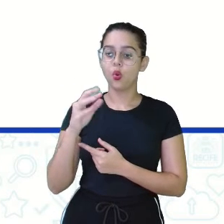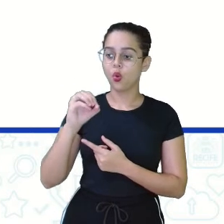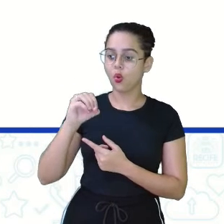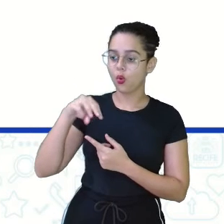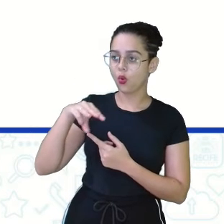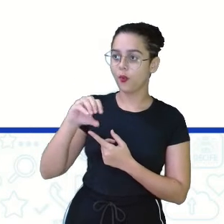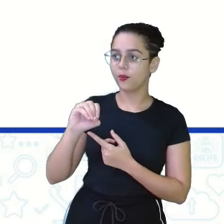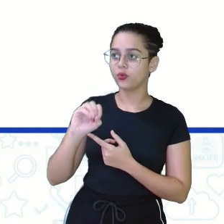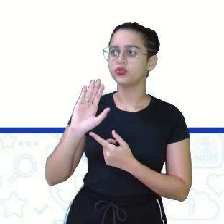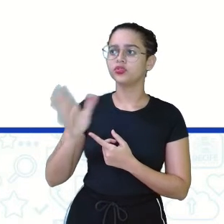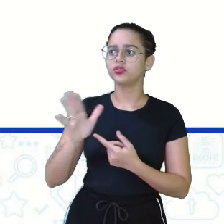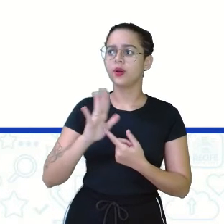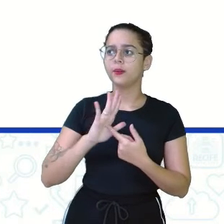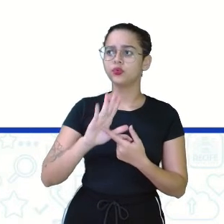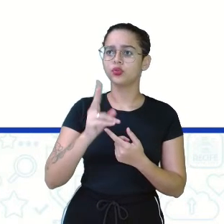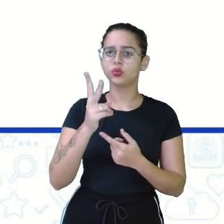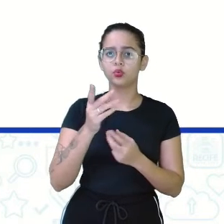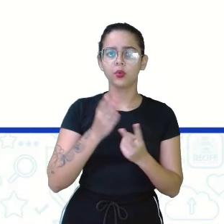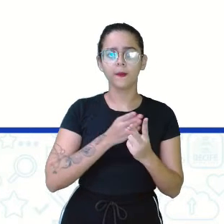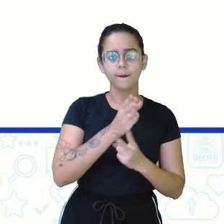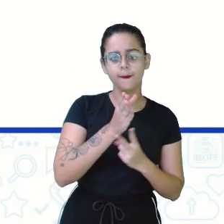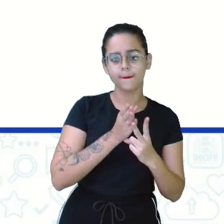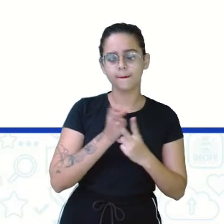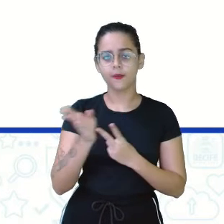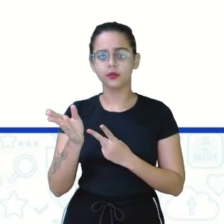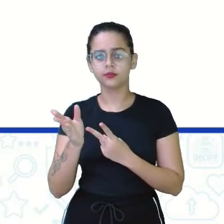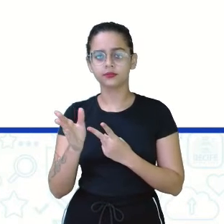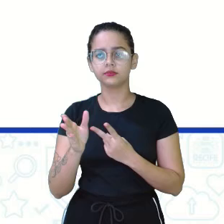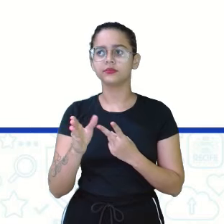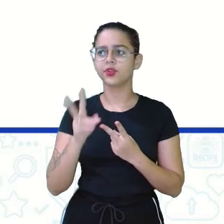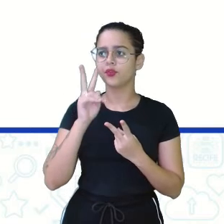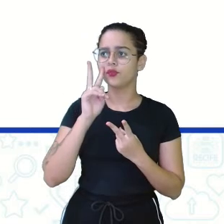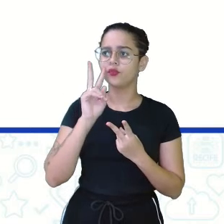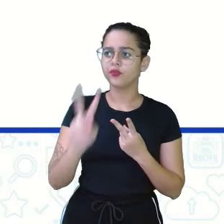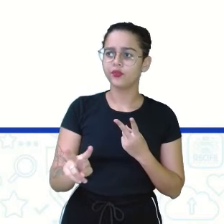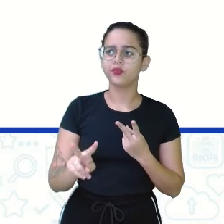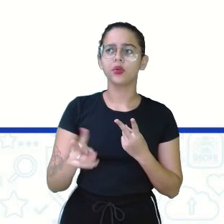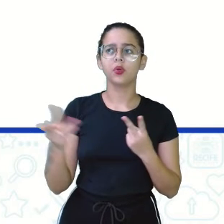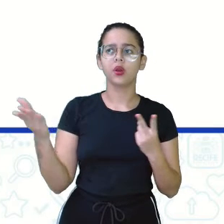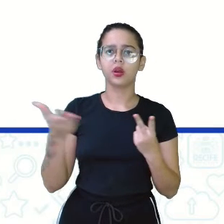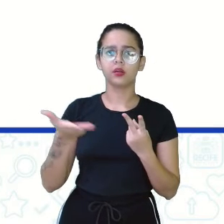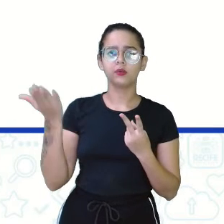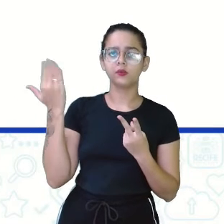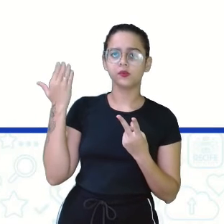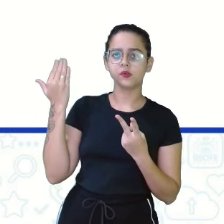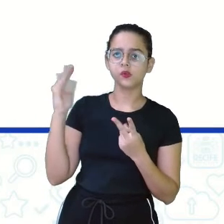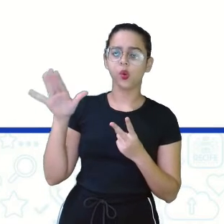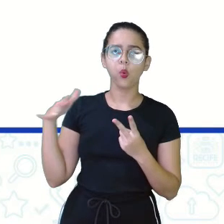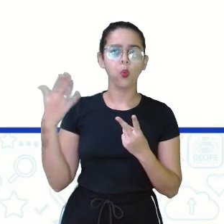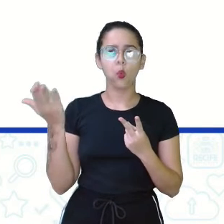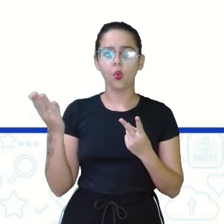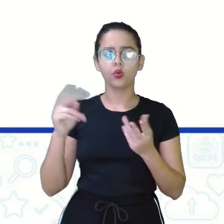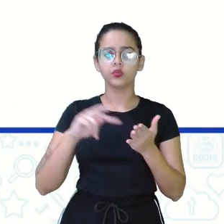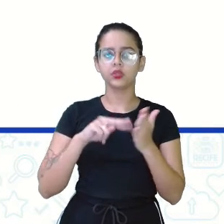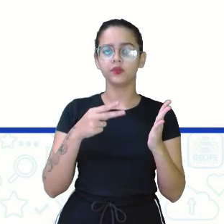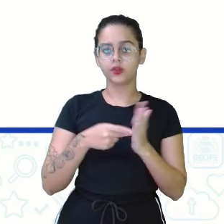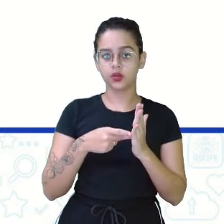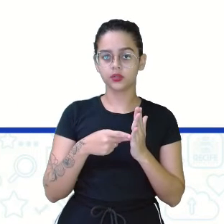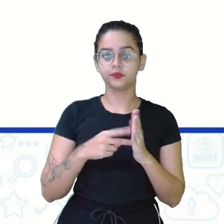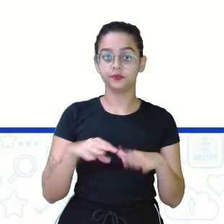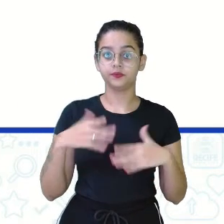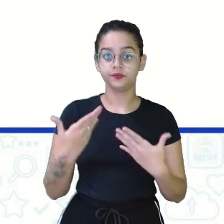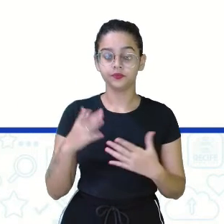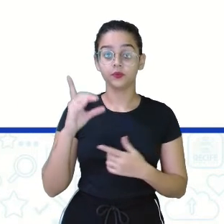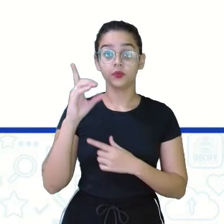homozigoto. Já apareceu 2 denominações aí, né, que a gente acabou de ver qual que era o significado, né? Então,